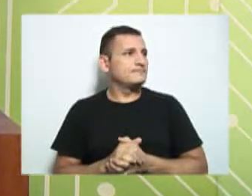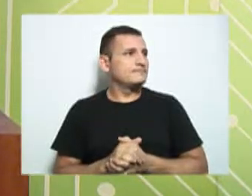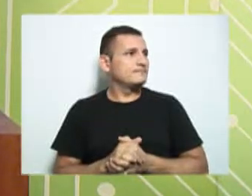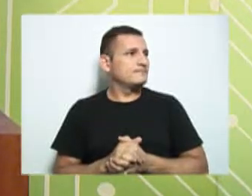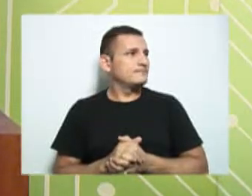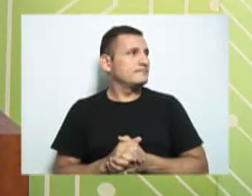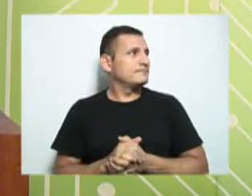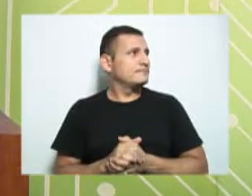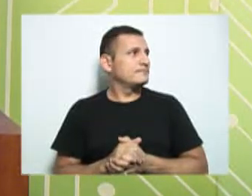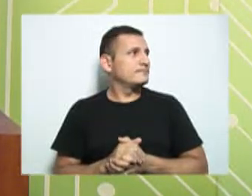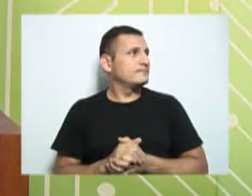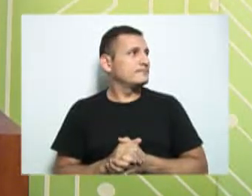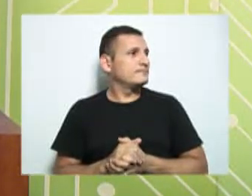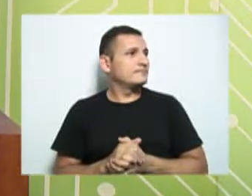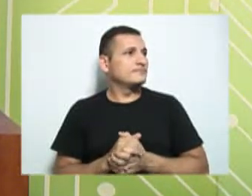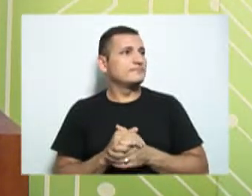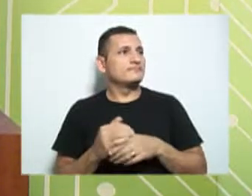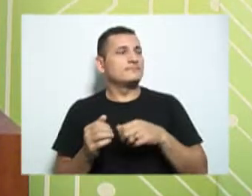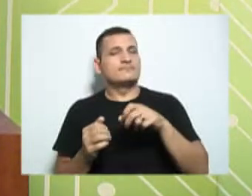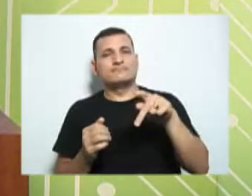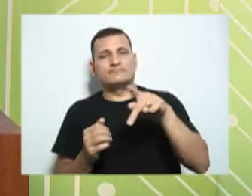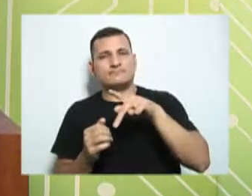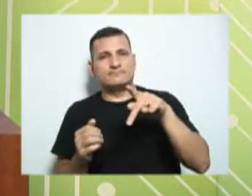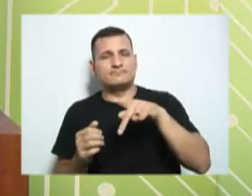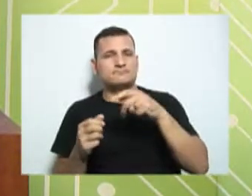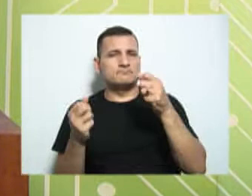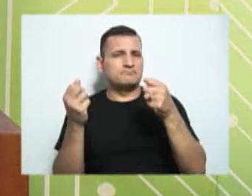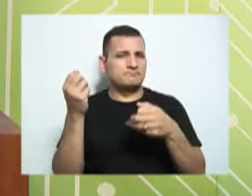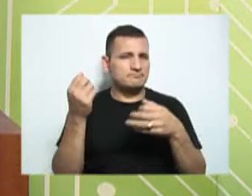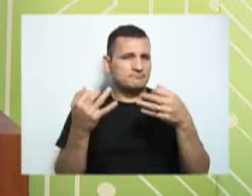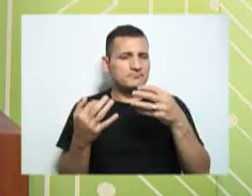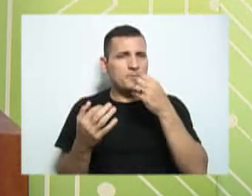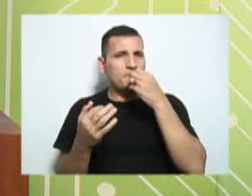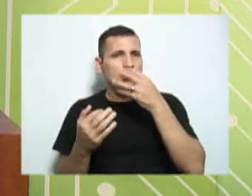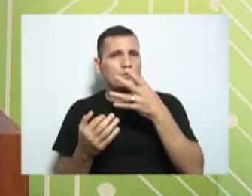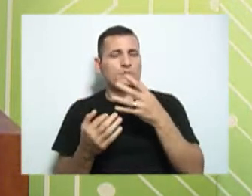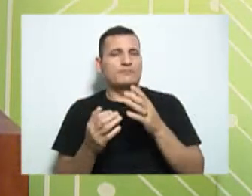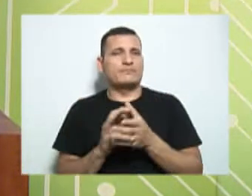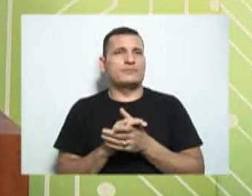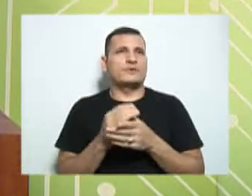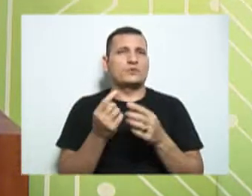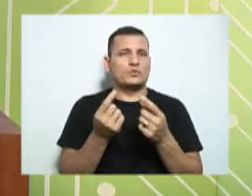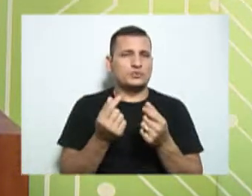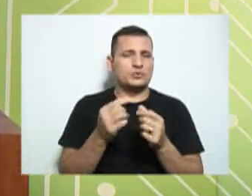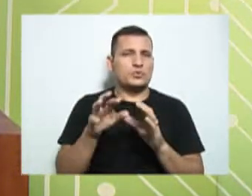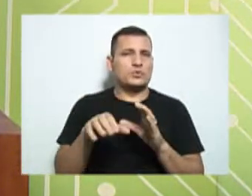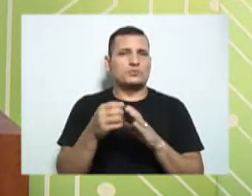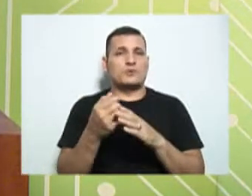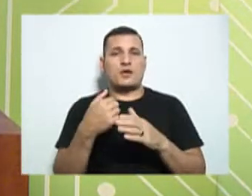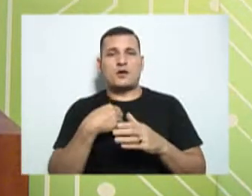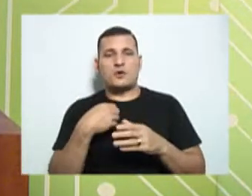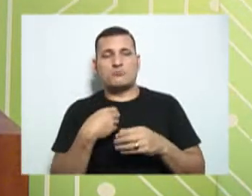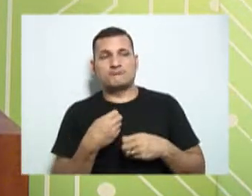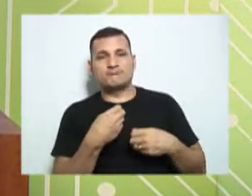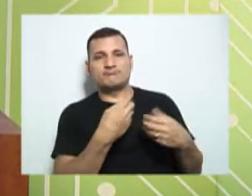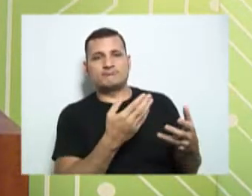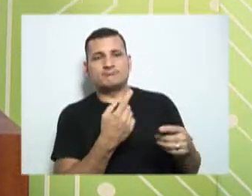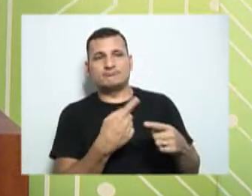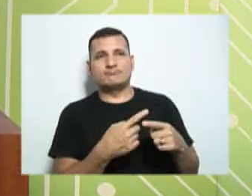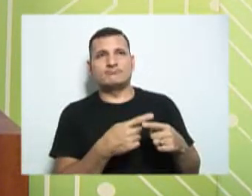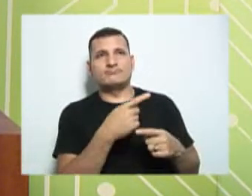A professora Fernanda explica muito bem, né? Essa questão de custeio por absorção, eu passei para ela porque ela tem essa questão do doce, que ela